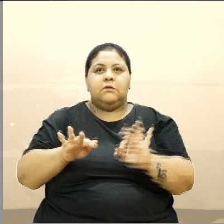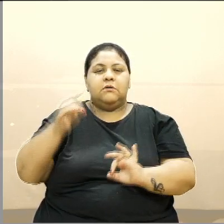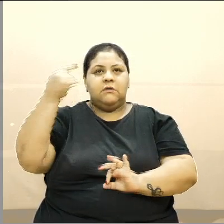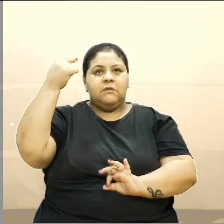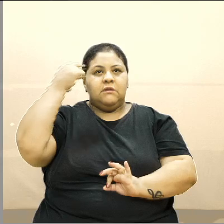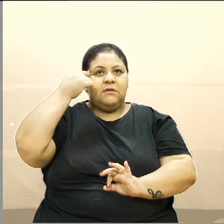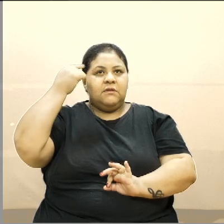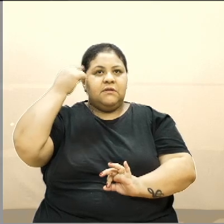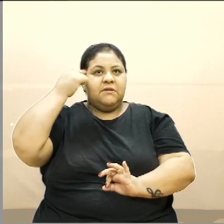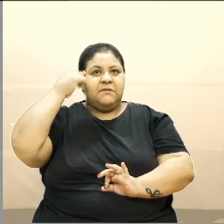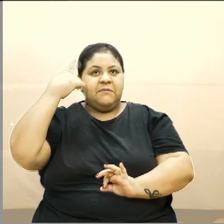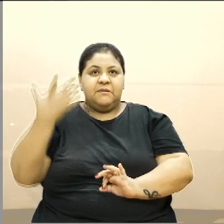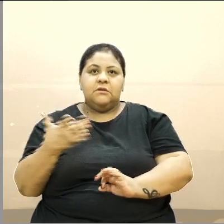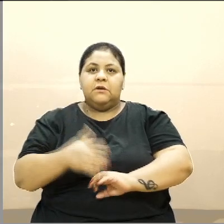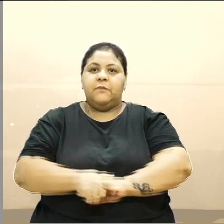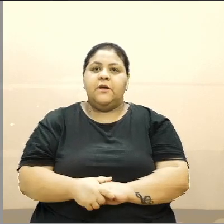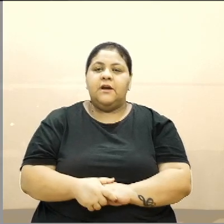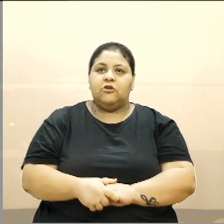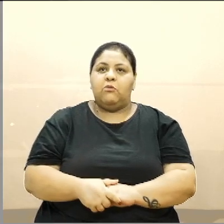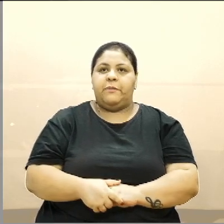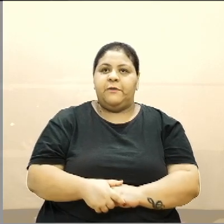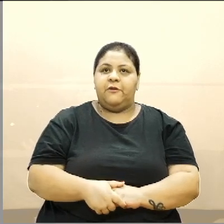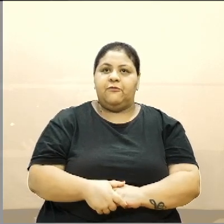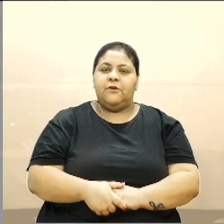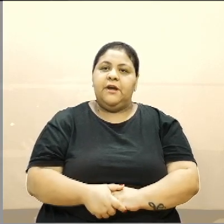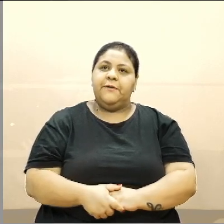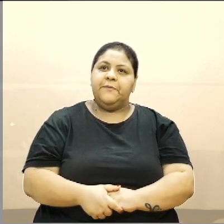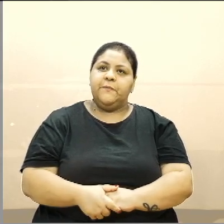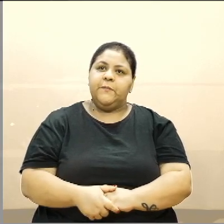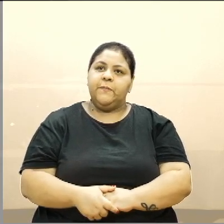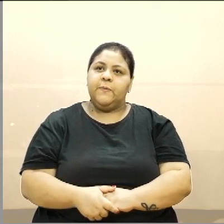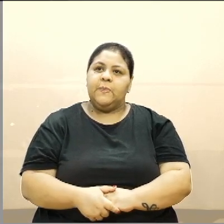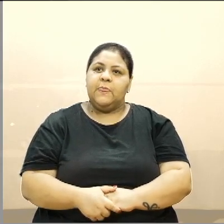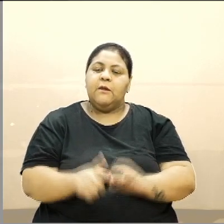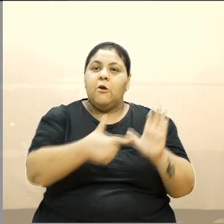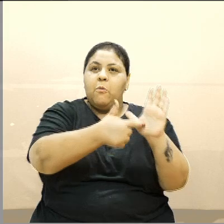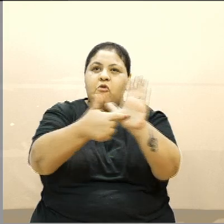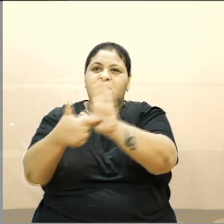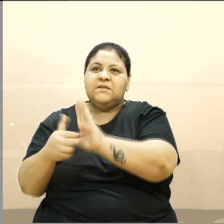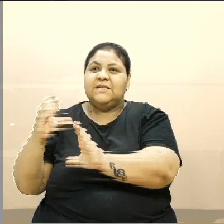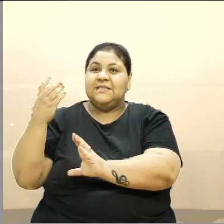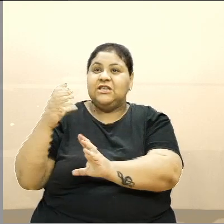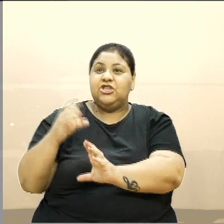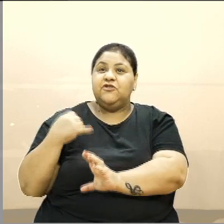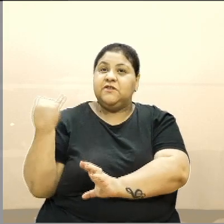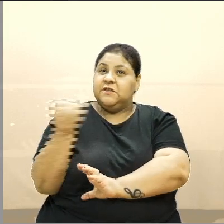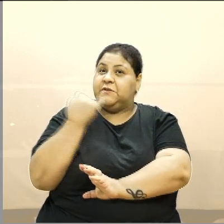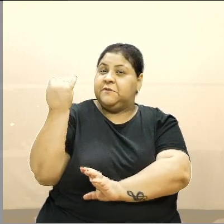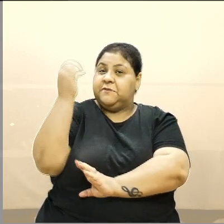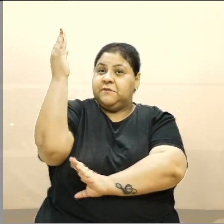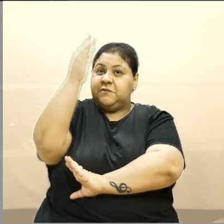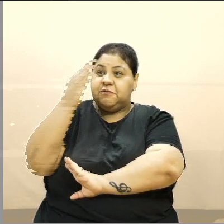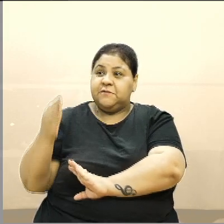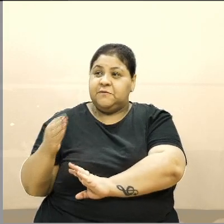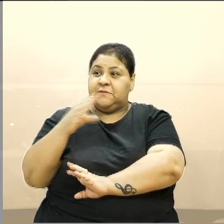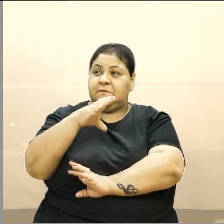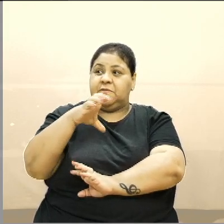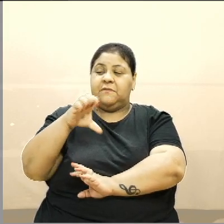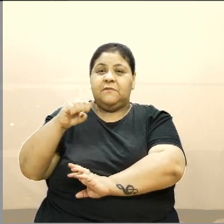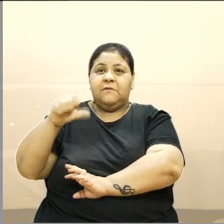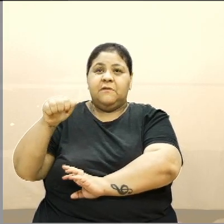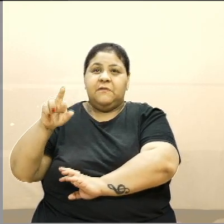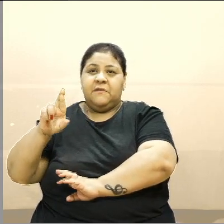durar menos tempo aqui, então, queria trazer alguns cientistas brasileiros de renome, que é o César Lattes, um